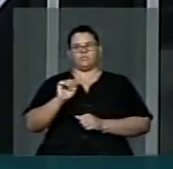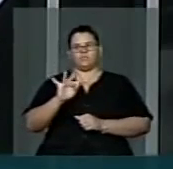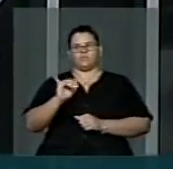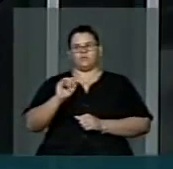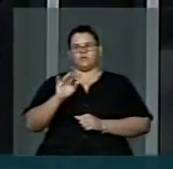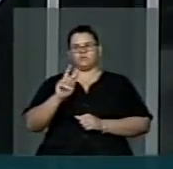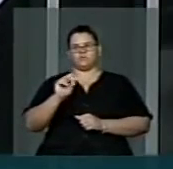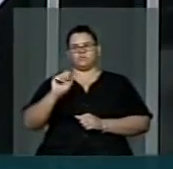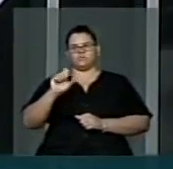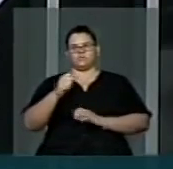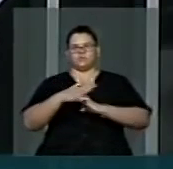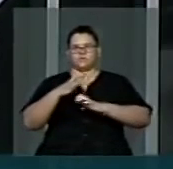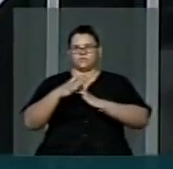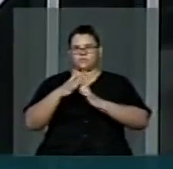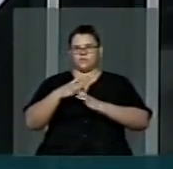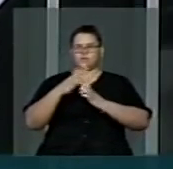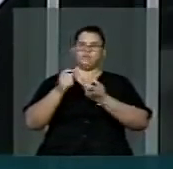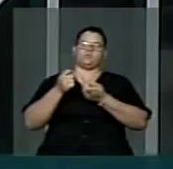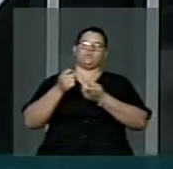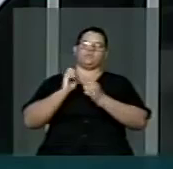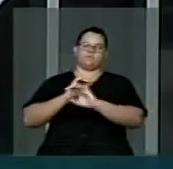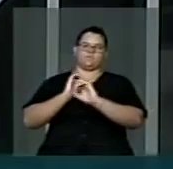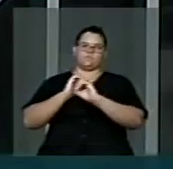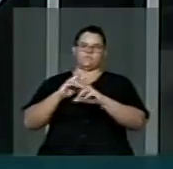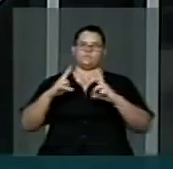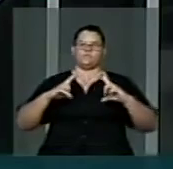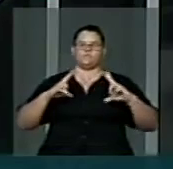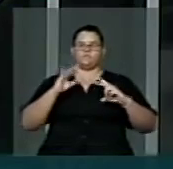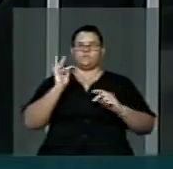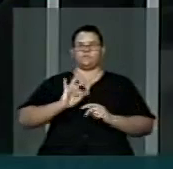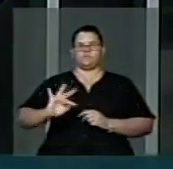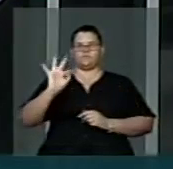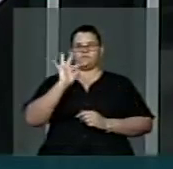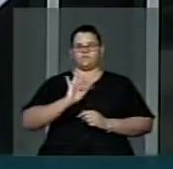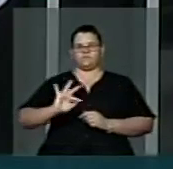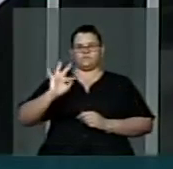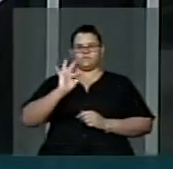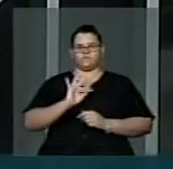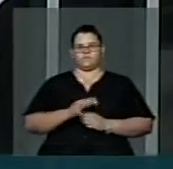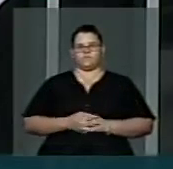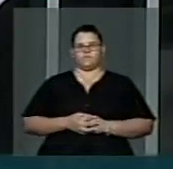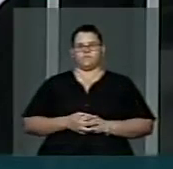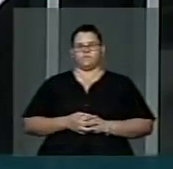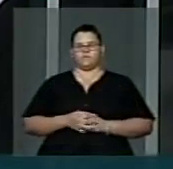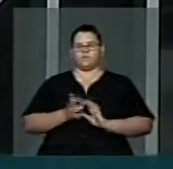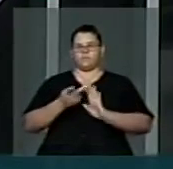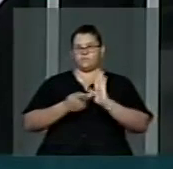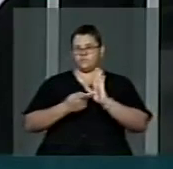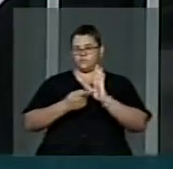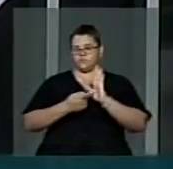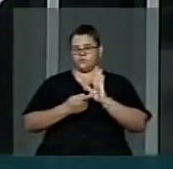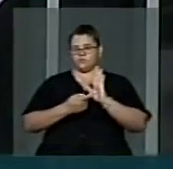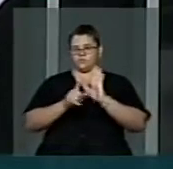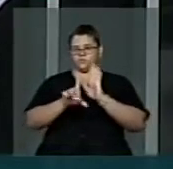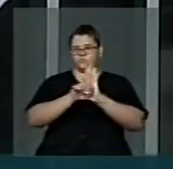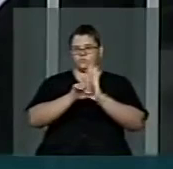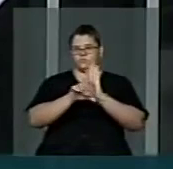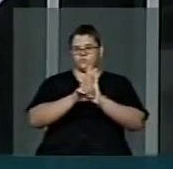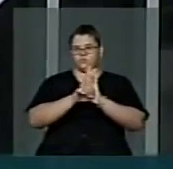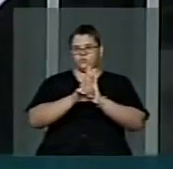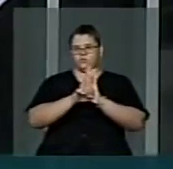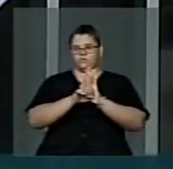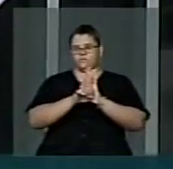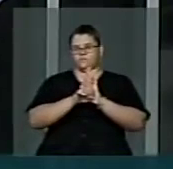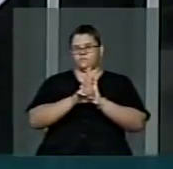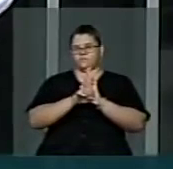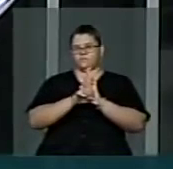ensino. Classificado de inconsistente, autoritário, genérico e por aí afora, o projeto de lei do INSAES arregimentou contra